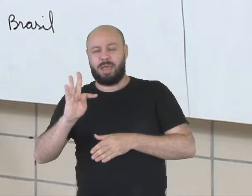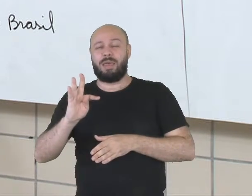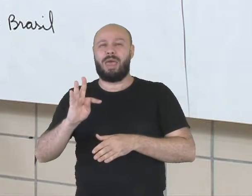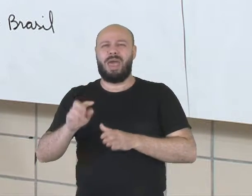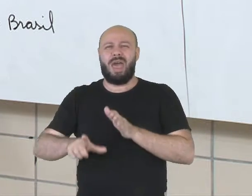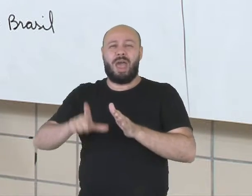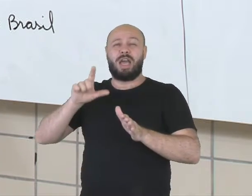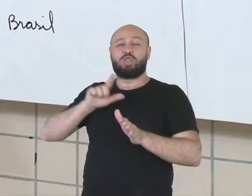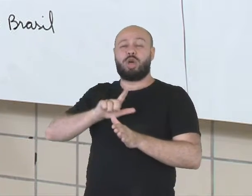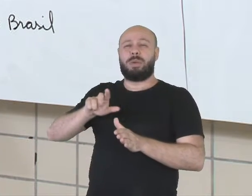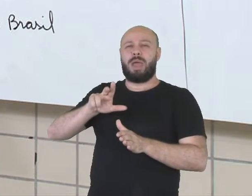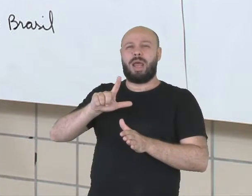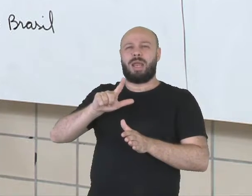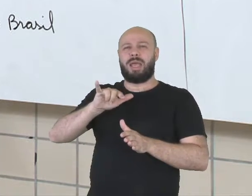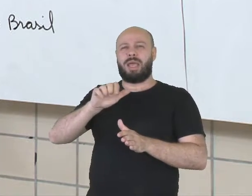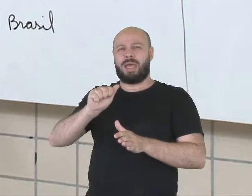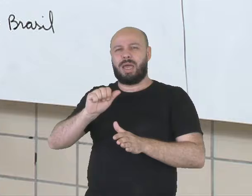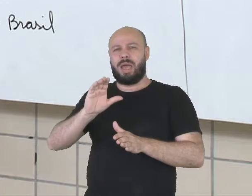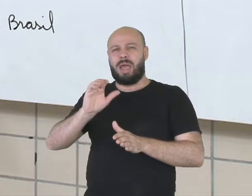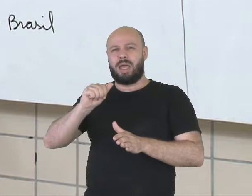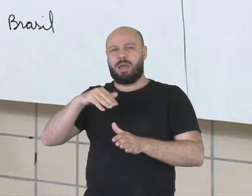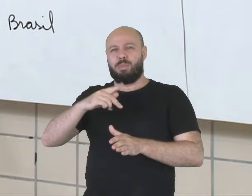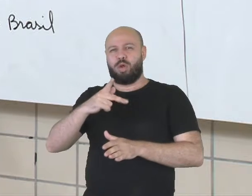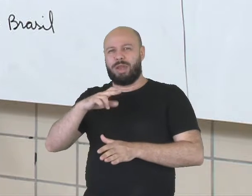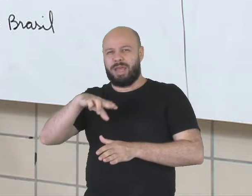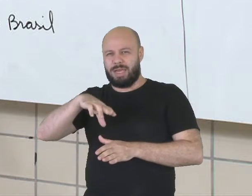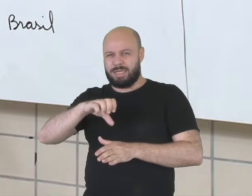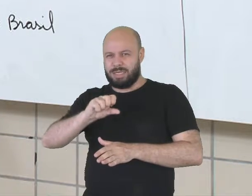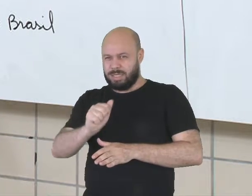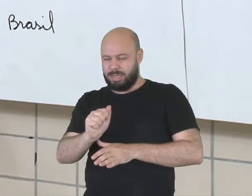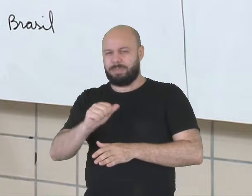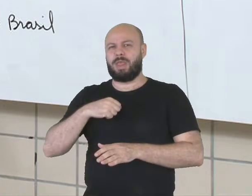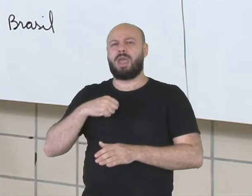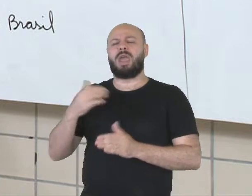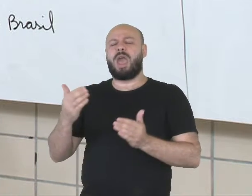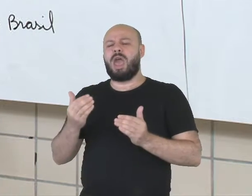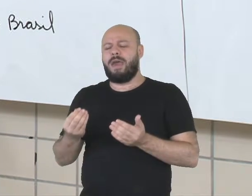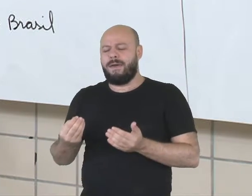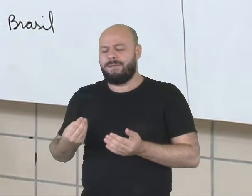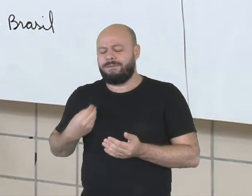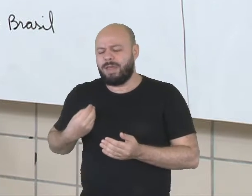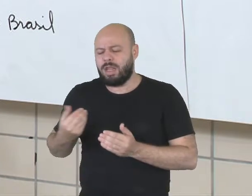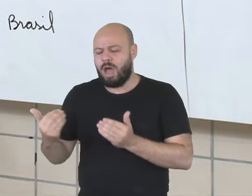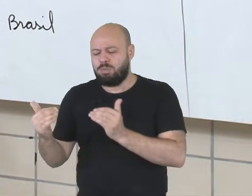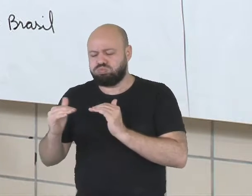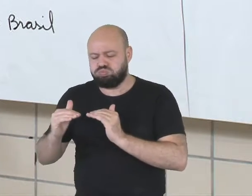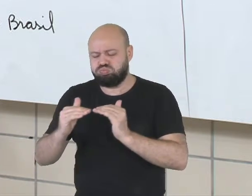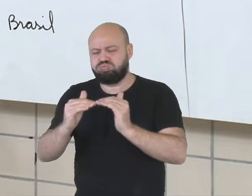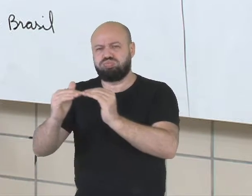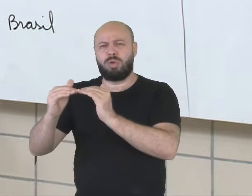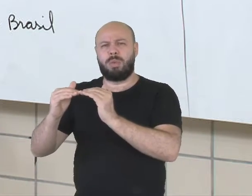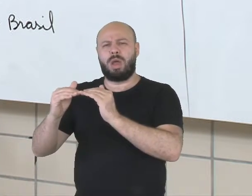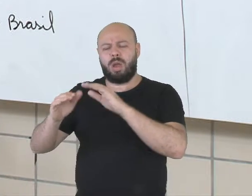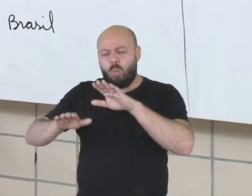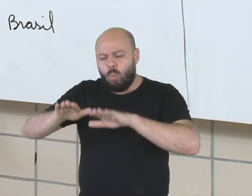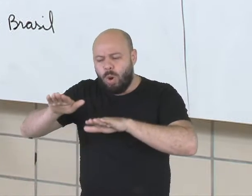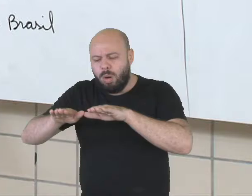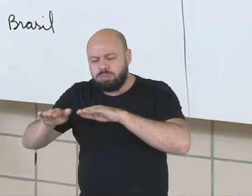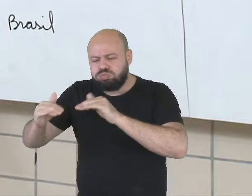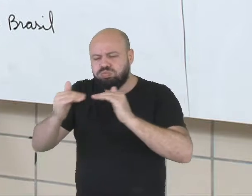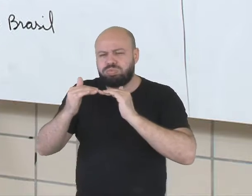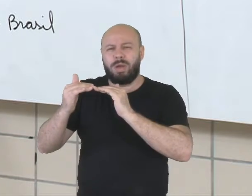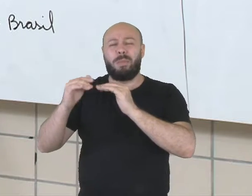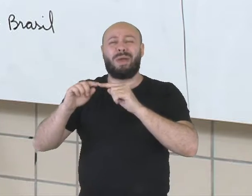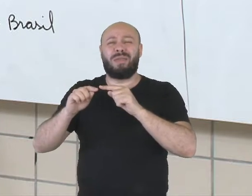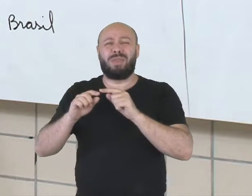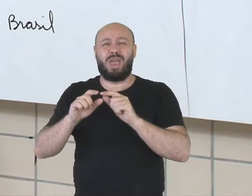Camponesa, e eles lutam por uma igualdade no campo, onde as pessoas tenham acesso à terra. Tem muita terra concentrada na mão